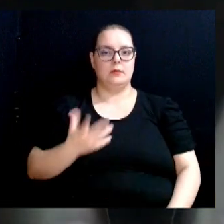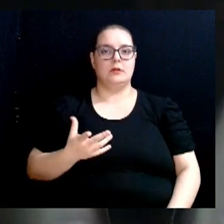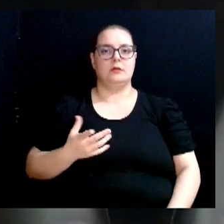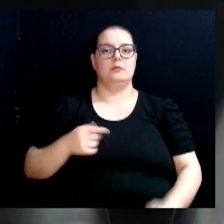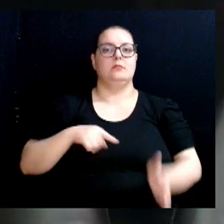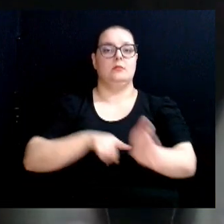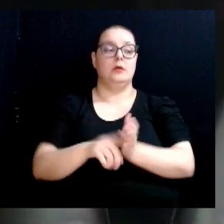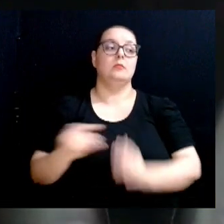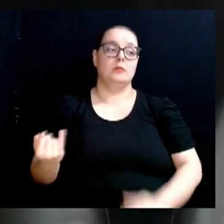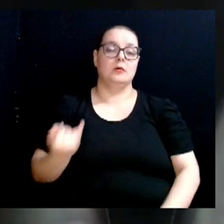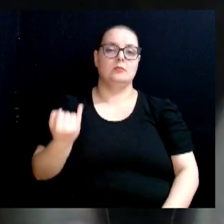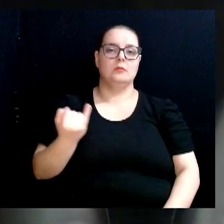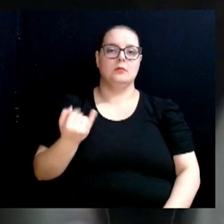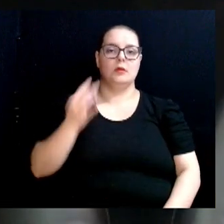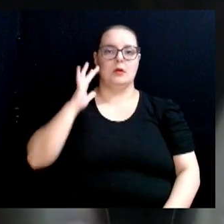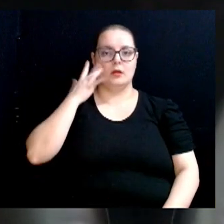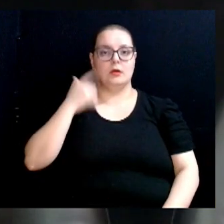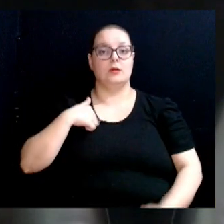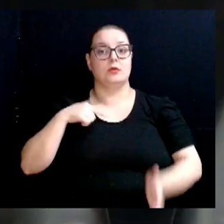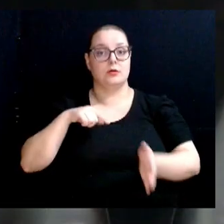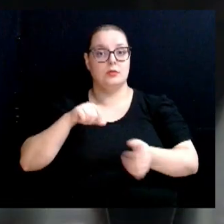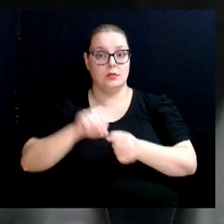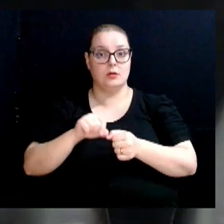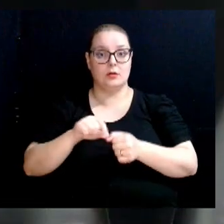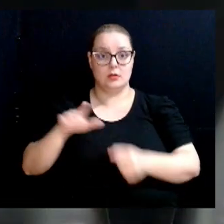acho que eu faria para a Letícia, né, Letícia?